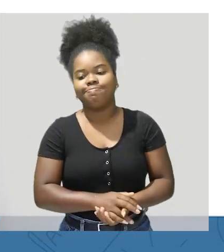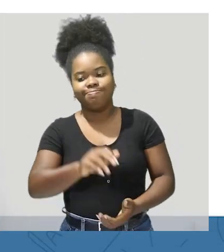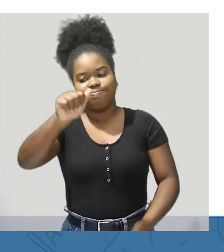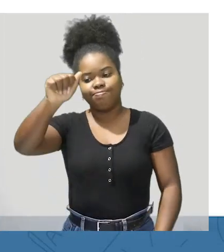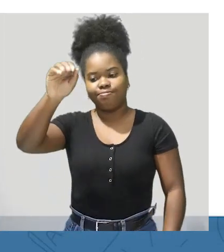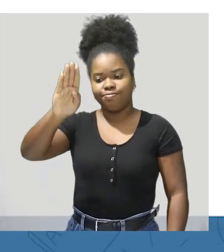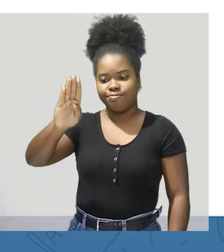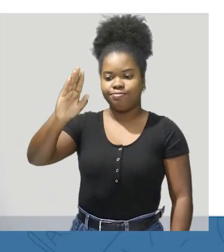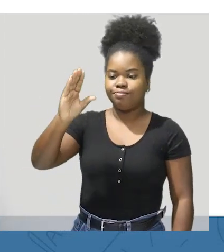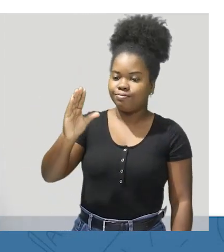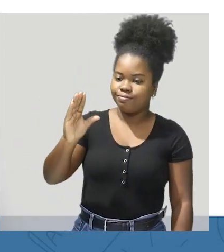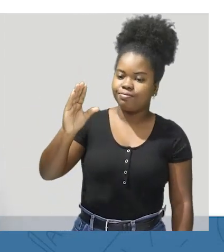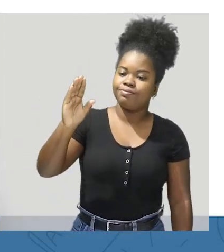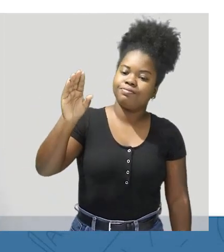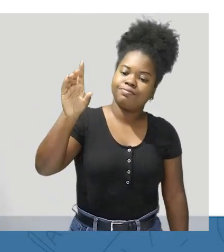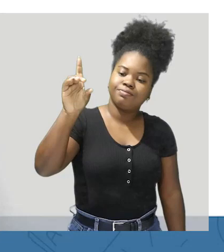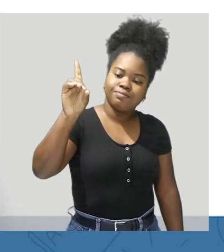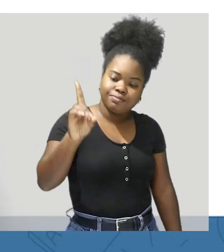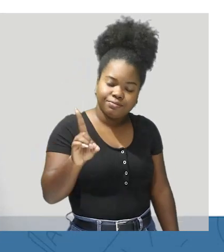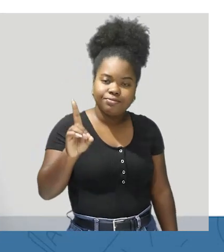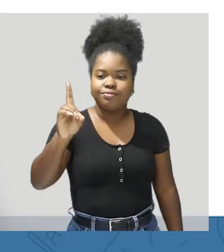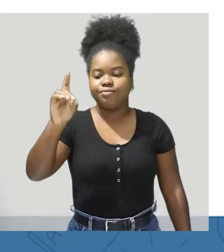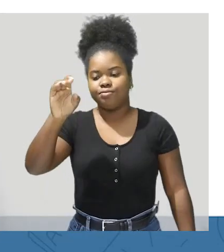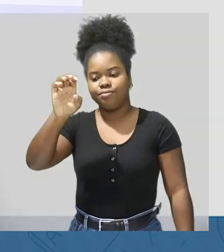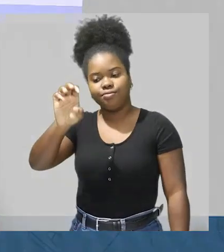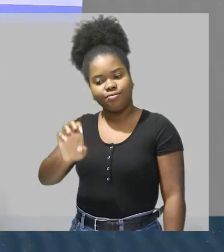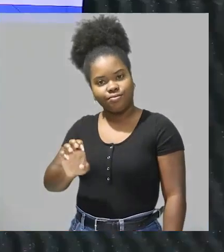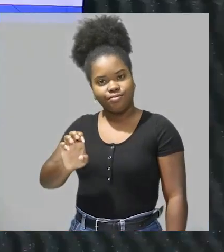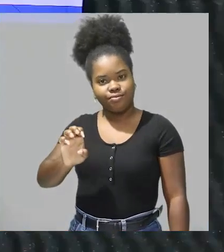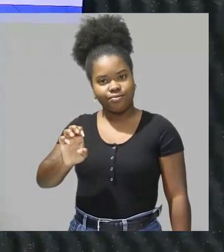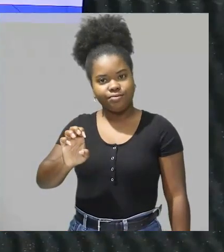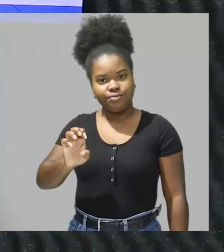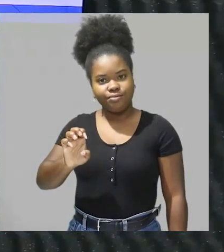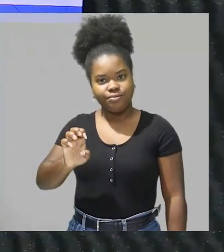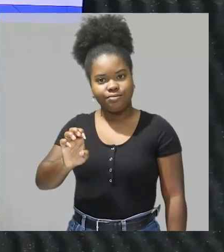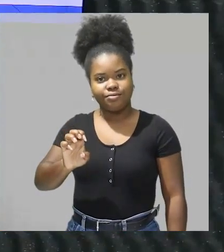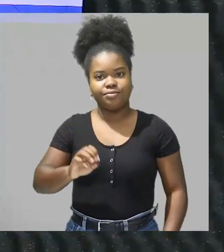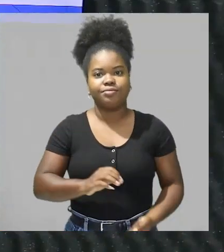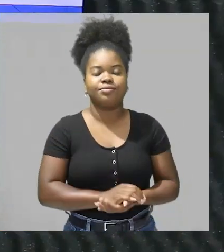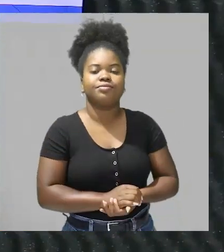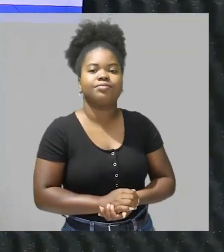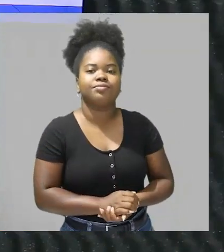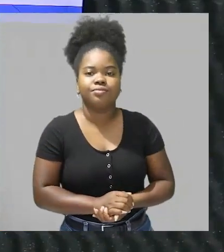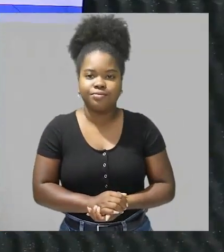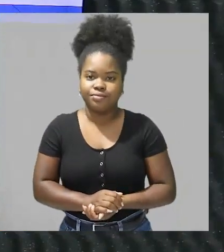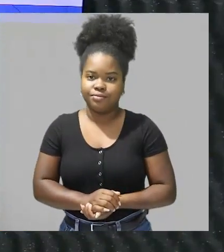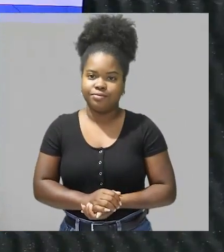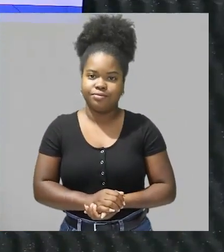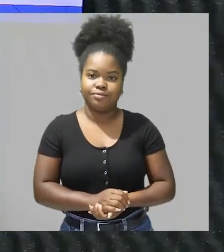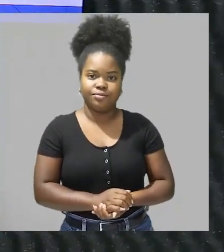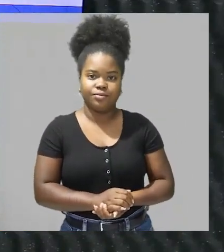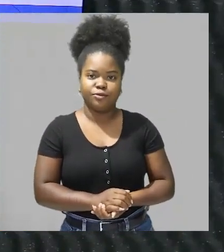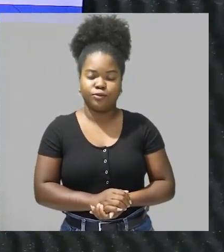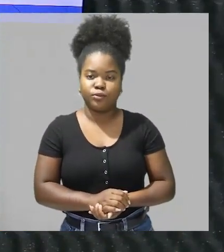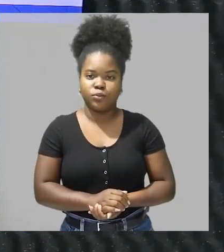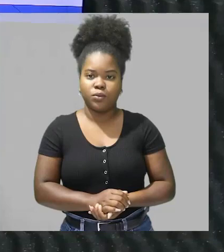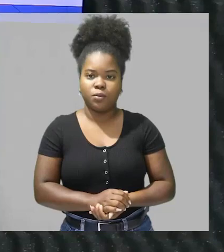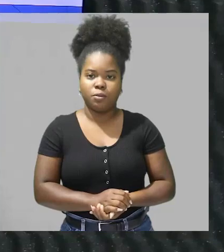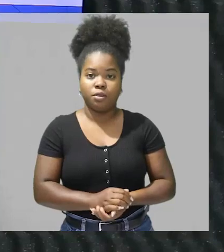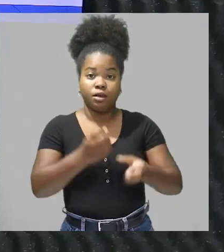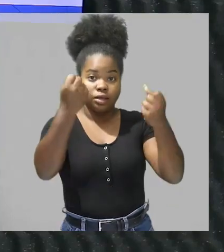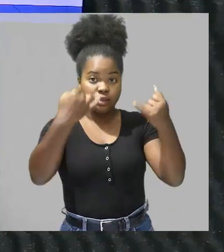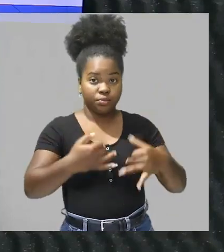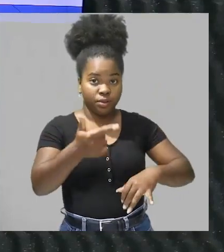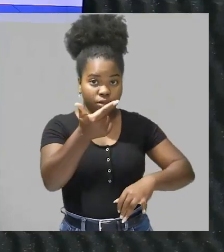destilação decantação precipitação ou a centrifugação mais uma vez